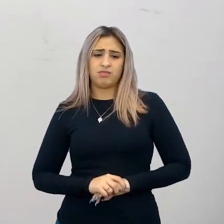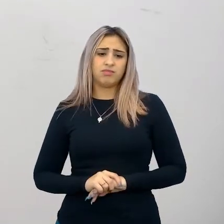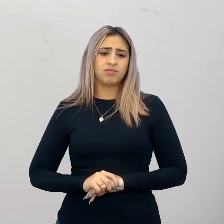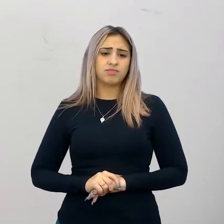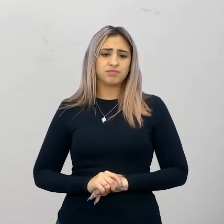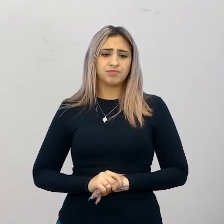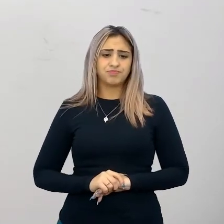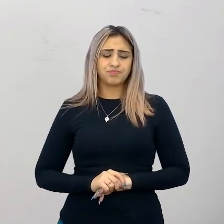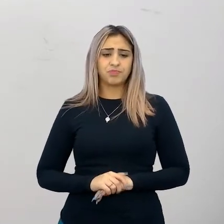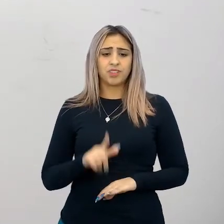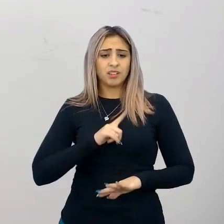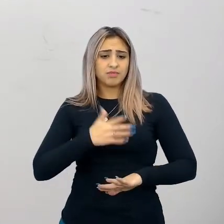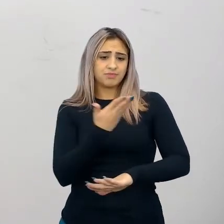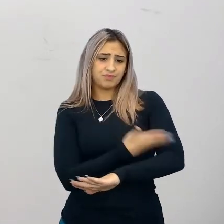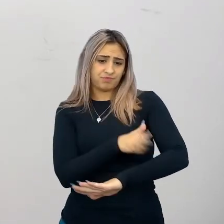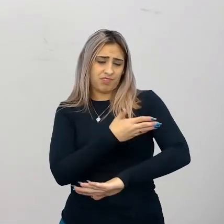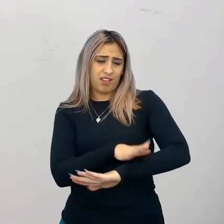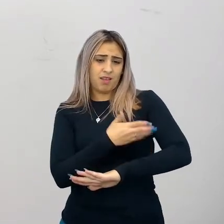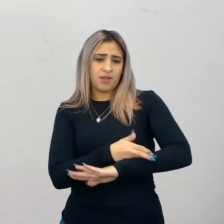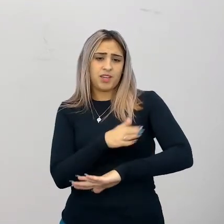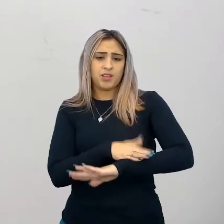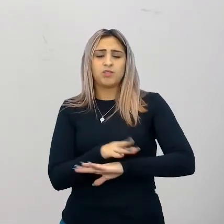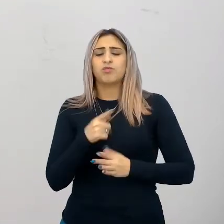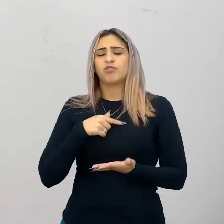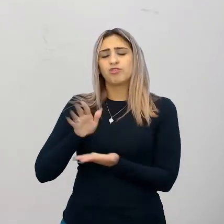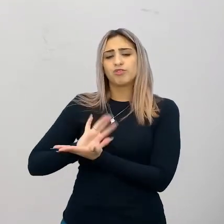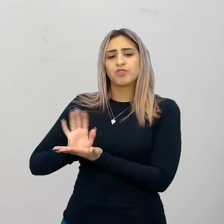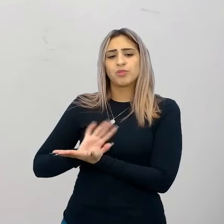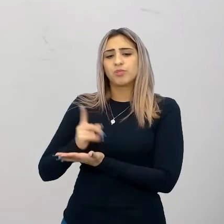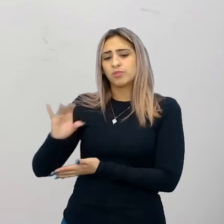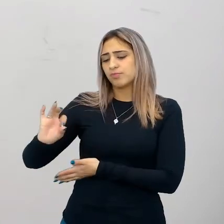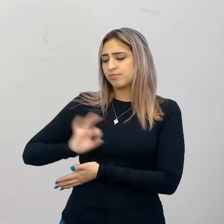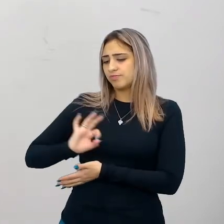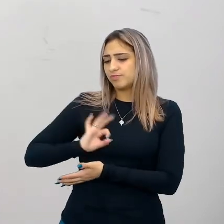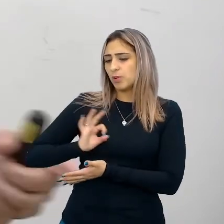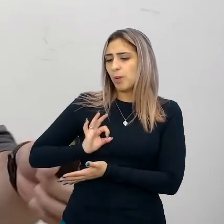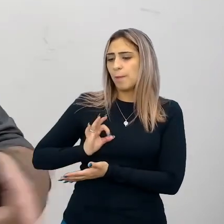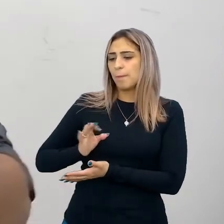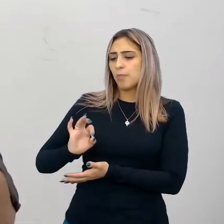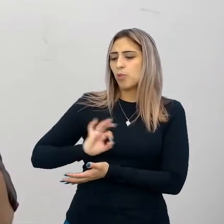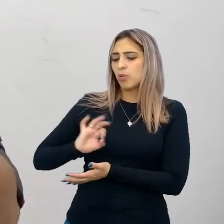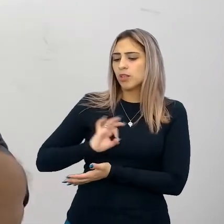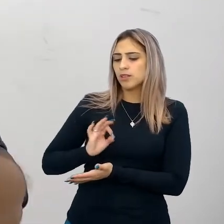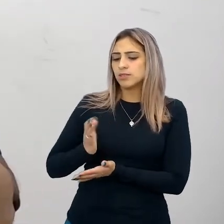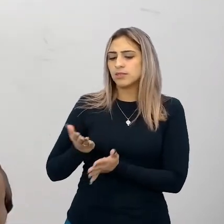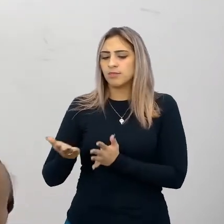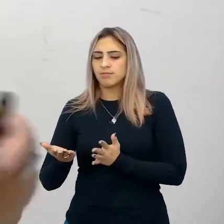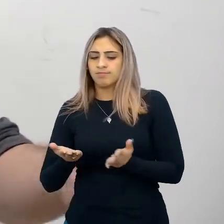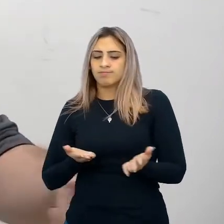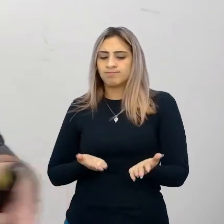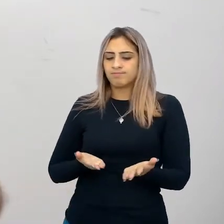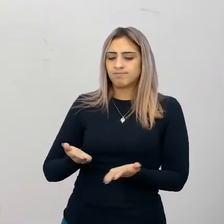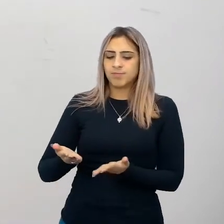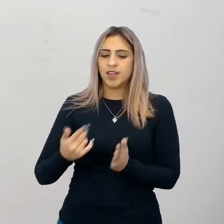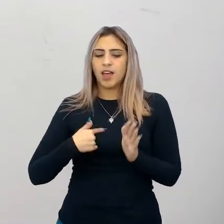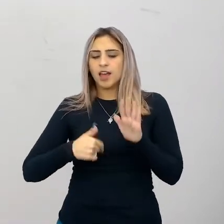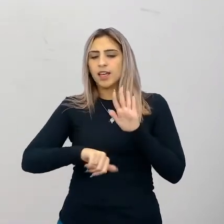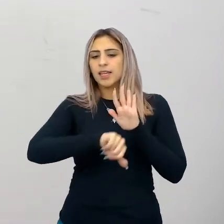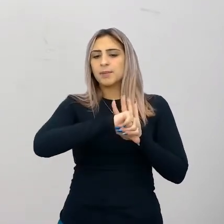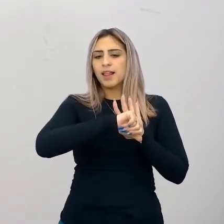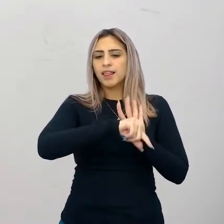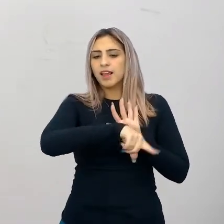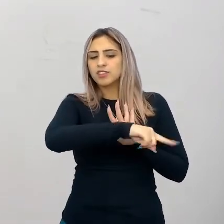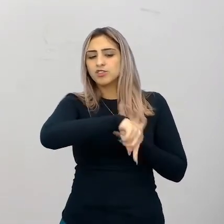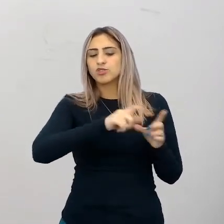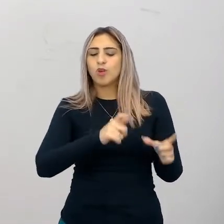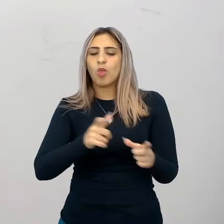de Treinamento, tem o Denzel Washington, que é como a polícia lida com a criminalidade, né, as questões